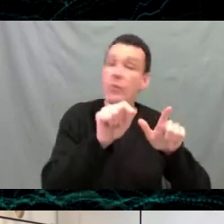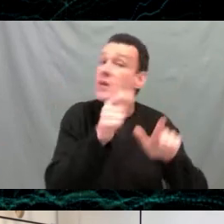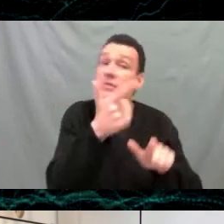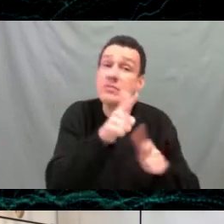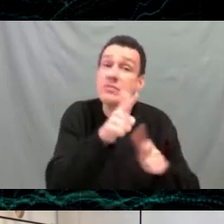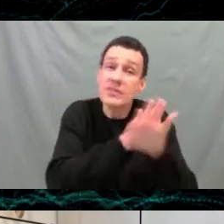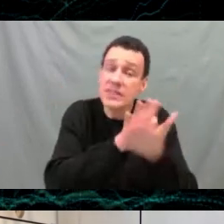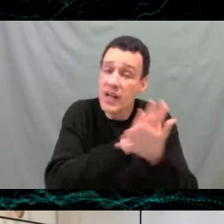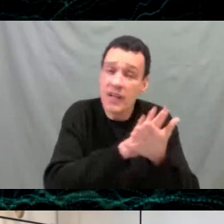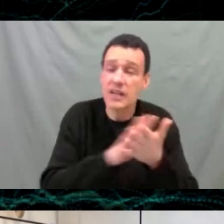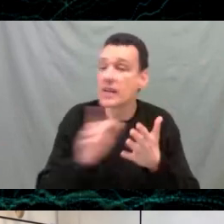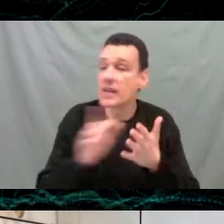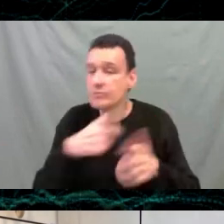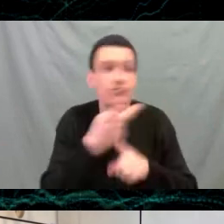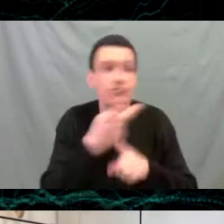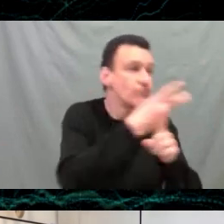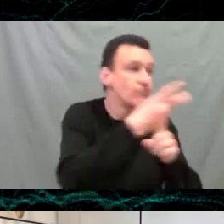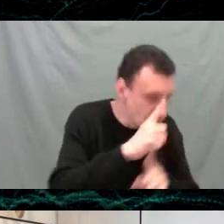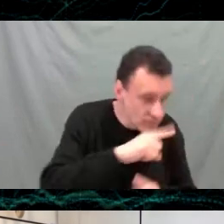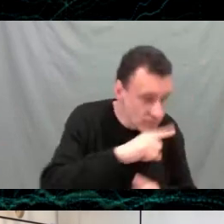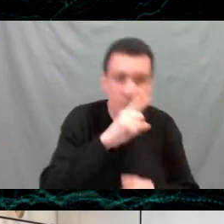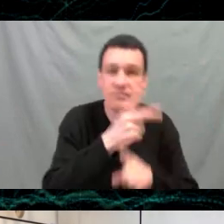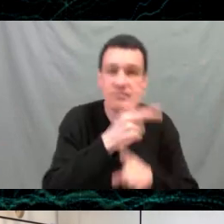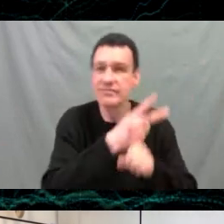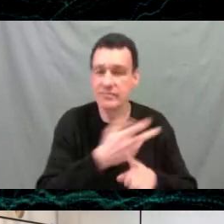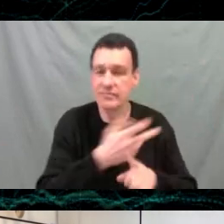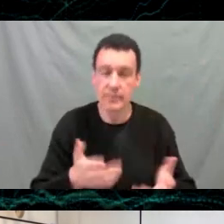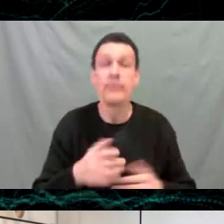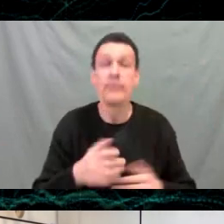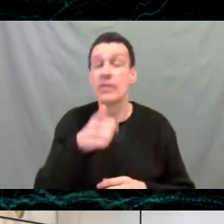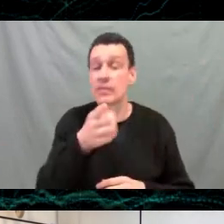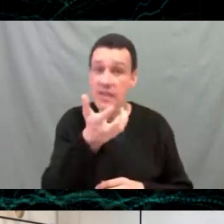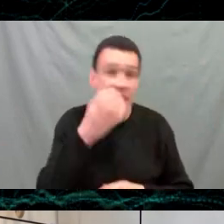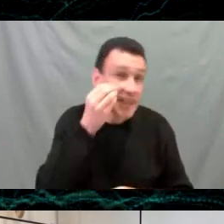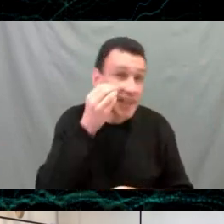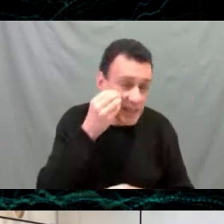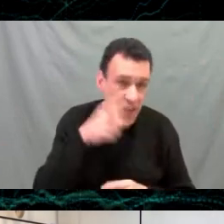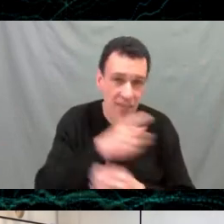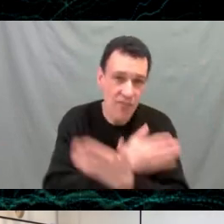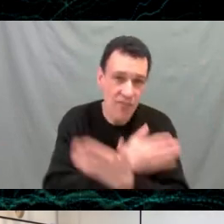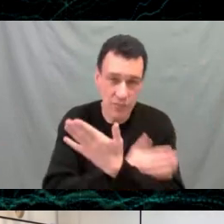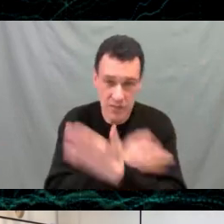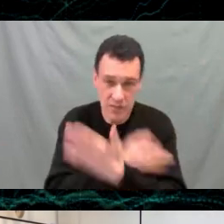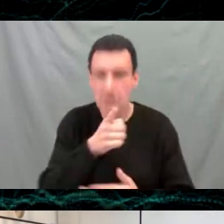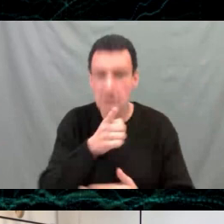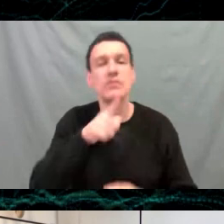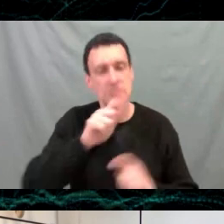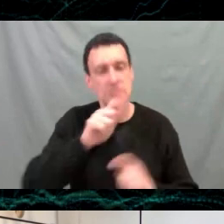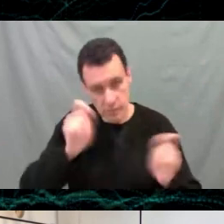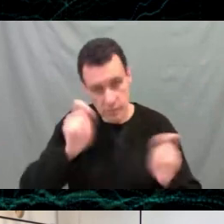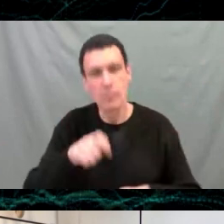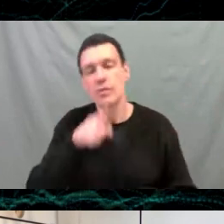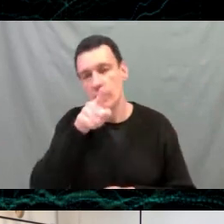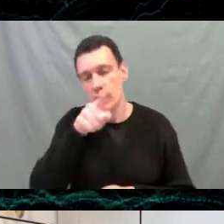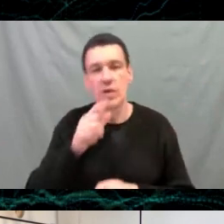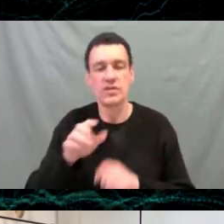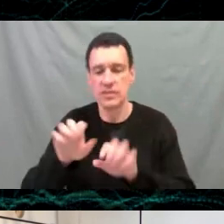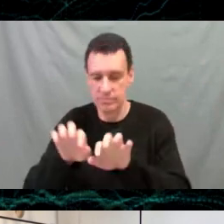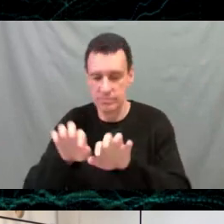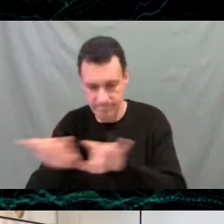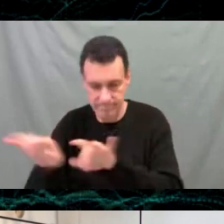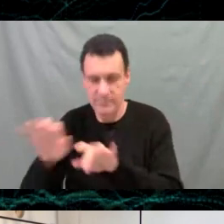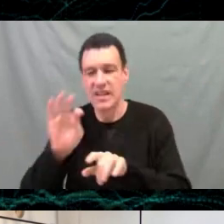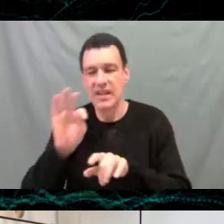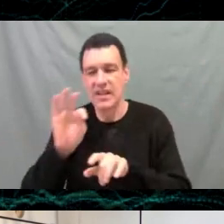jeito de você, se você quiser testar esse folder, você consegue dar um Terra Grande plan e você vai ver alguma coisa, tá? É